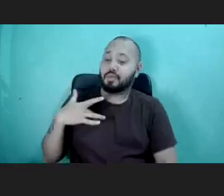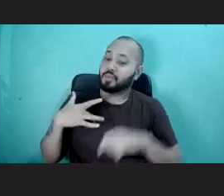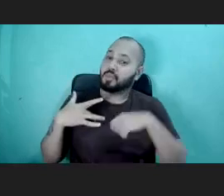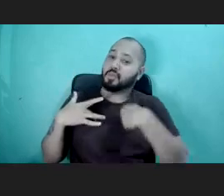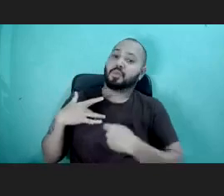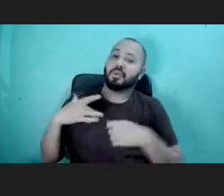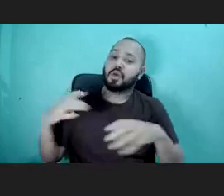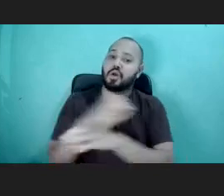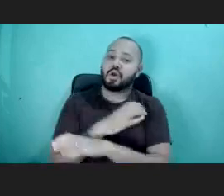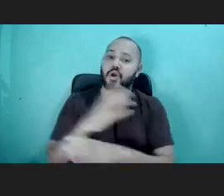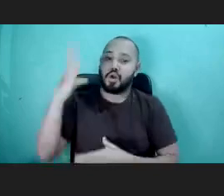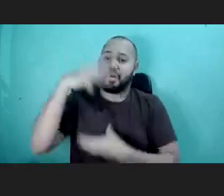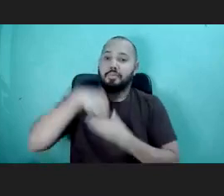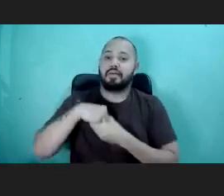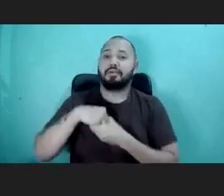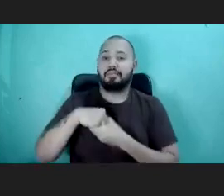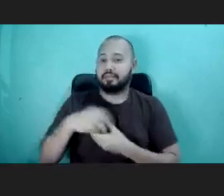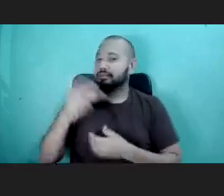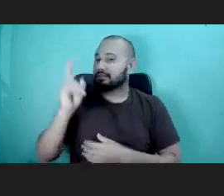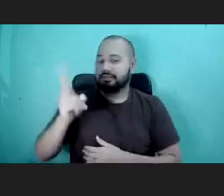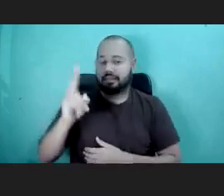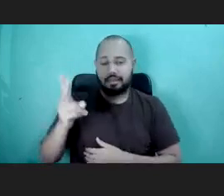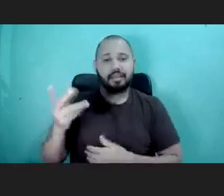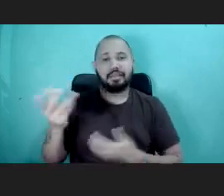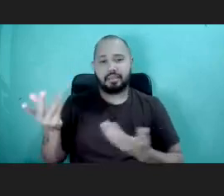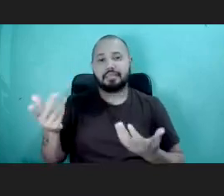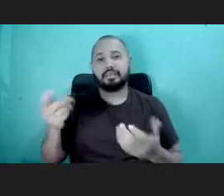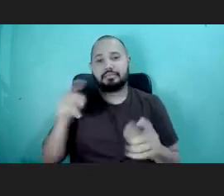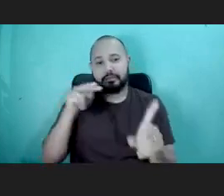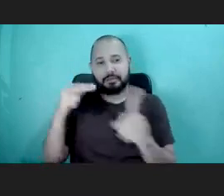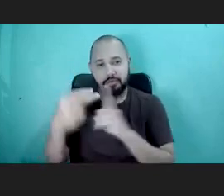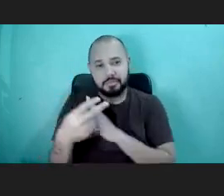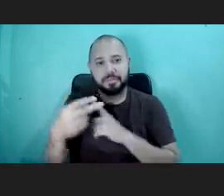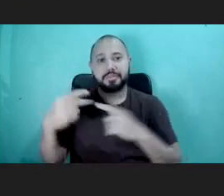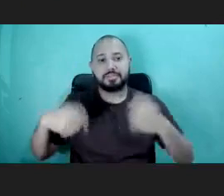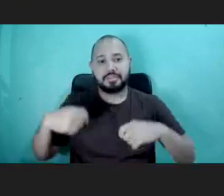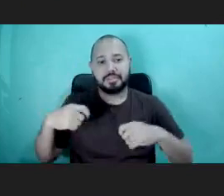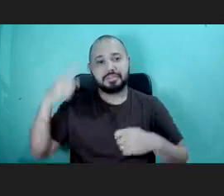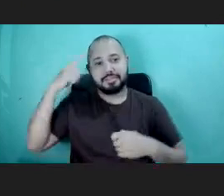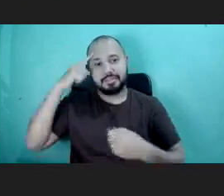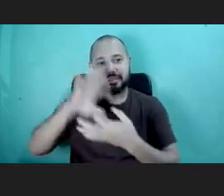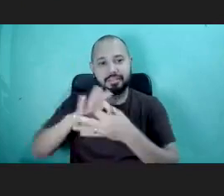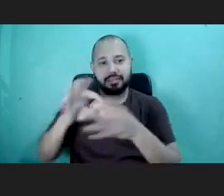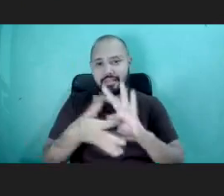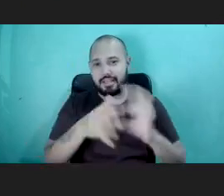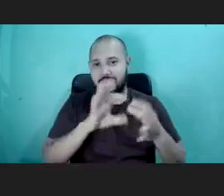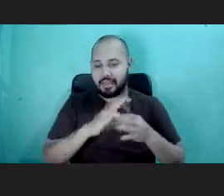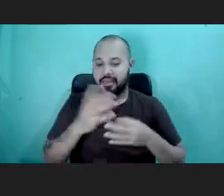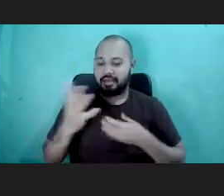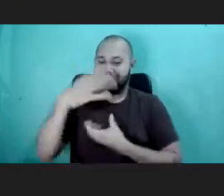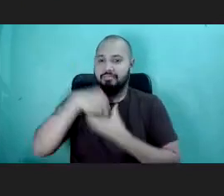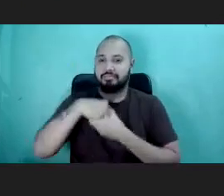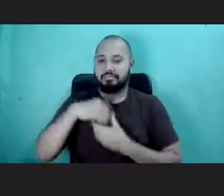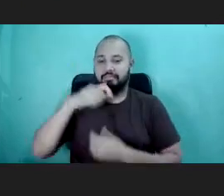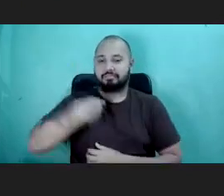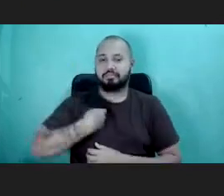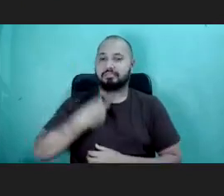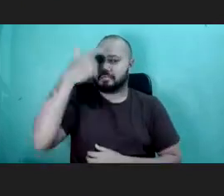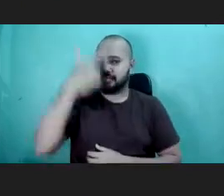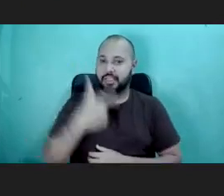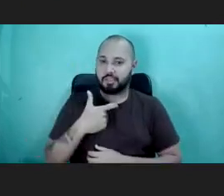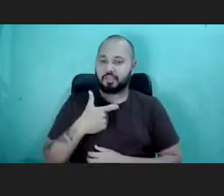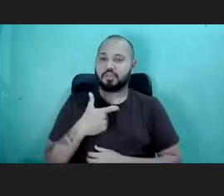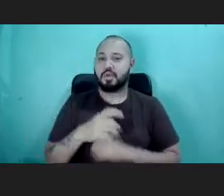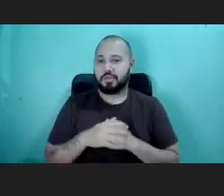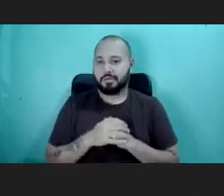integral, né? A gente tem que buscar sempre essa perspectiva, né? De integrar aquilo que nos constitui como pessoas como um todo,